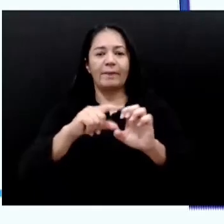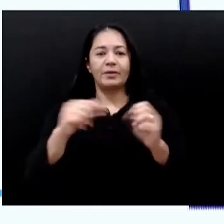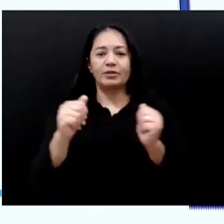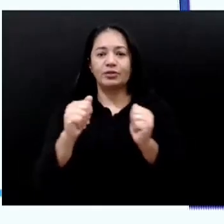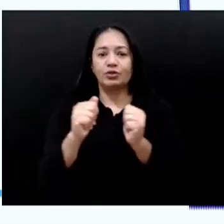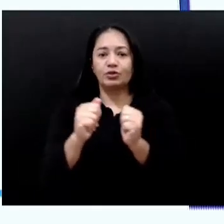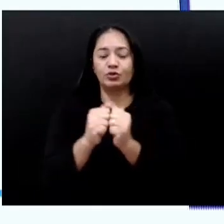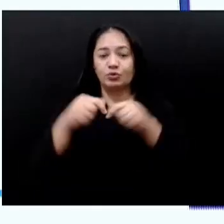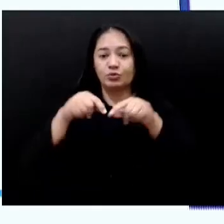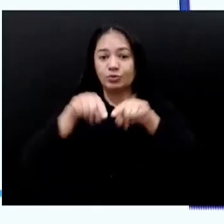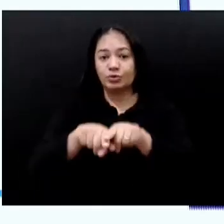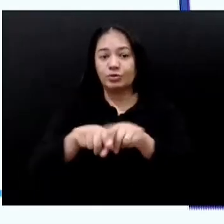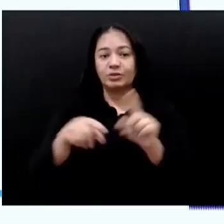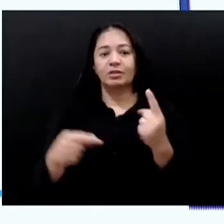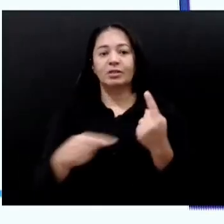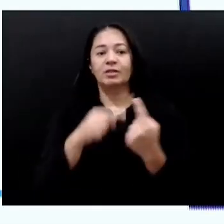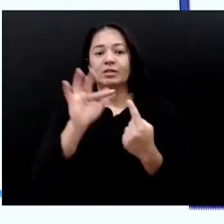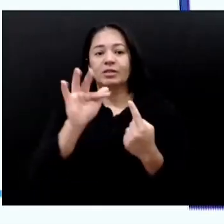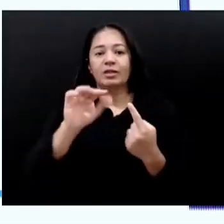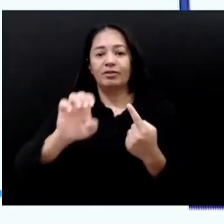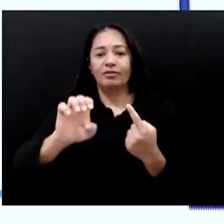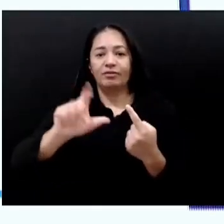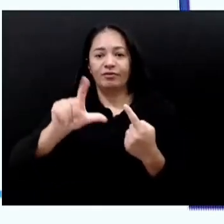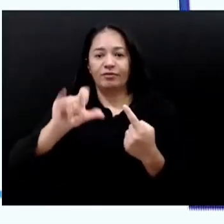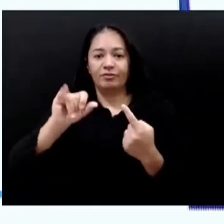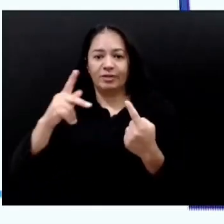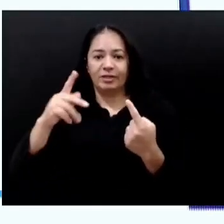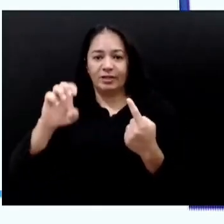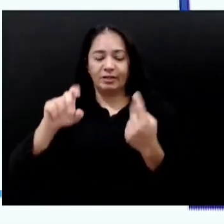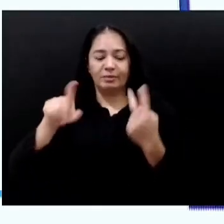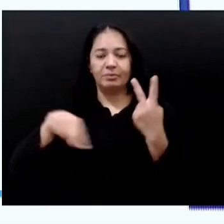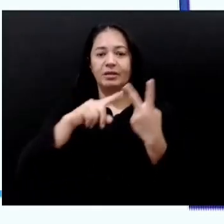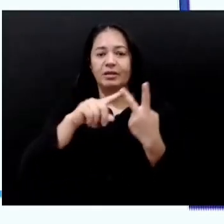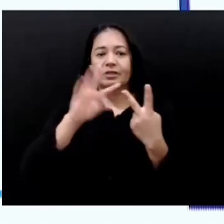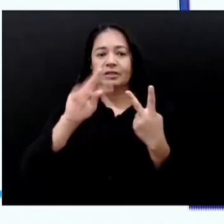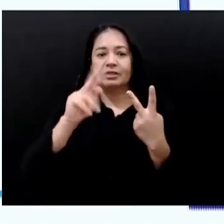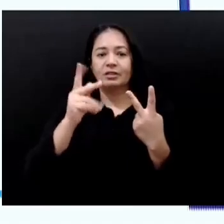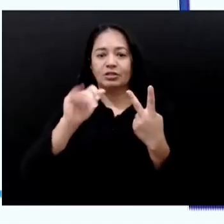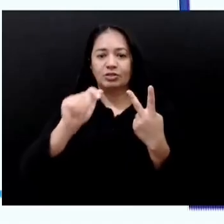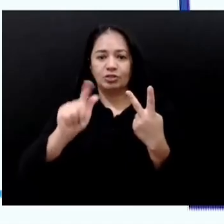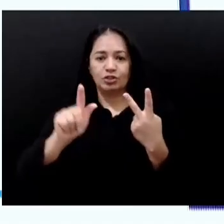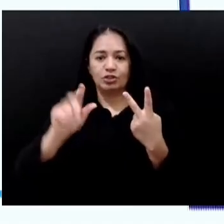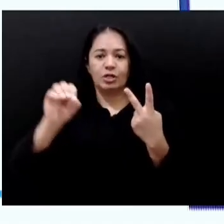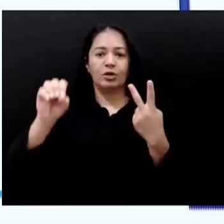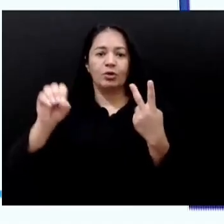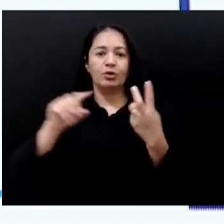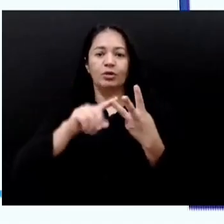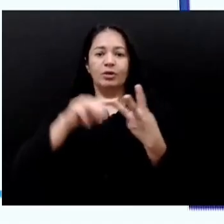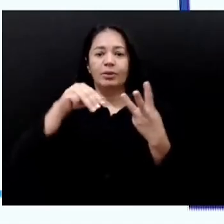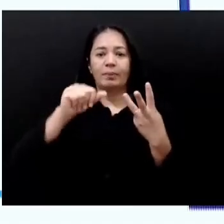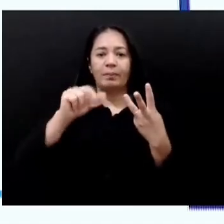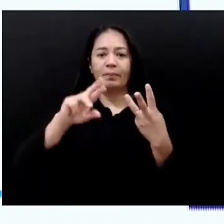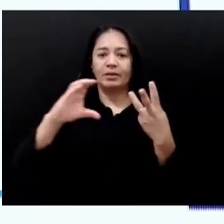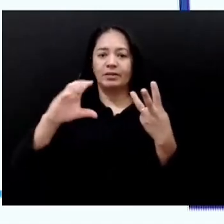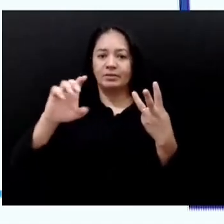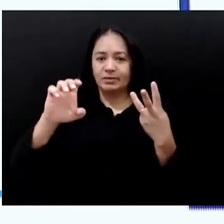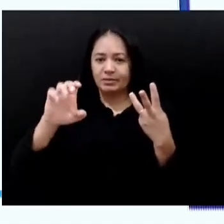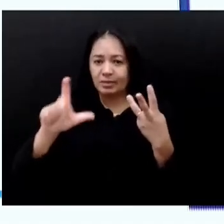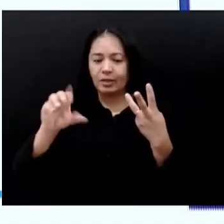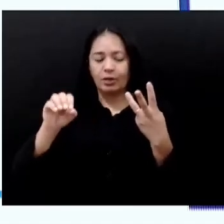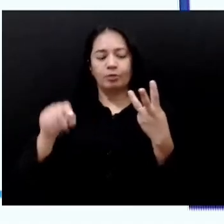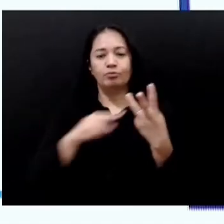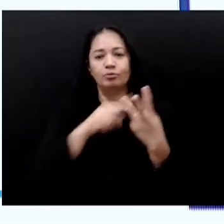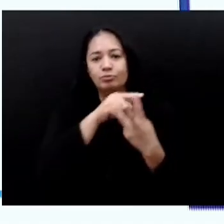Felipe Santoro e Tiago Luz e Marcelo Risério, dando início ao